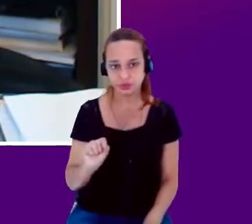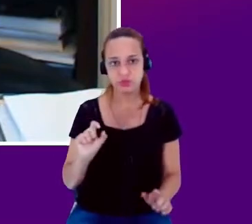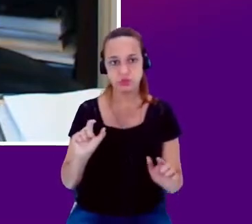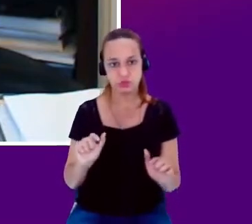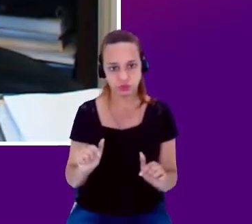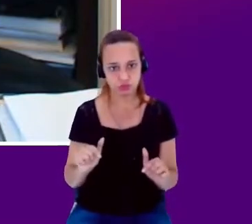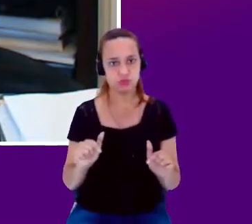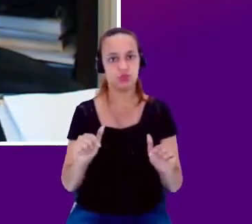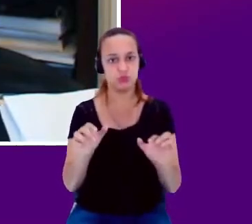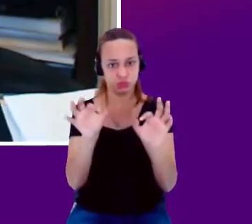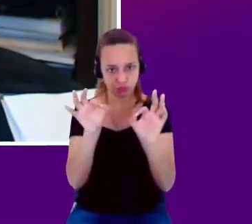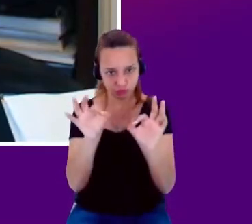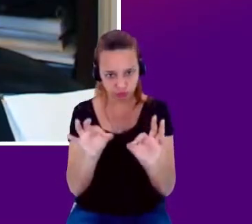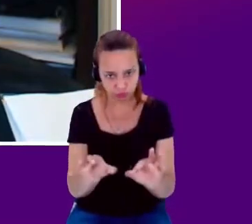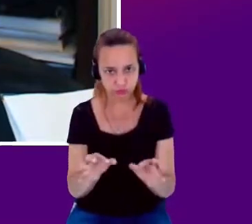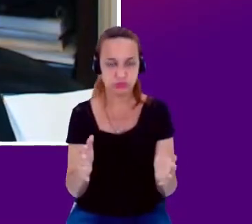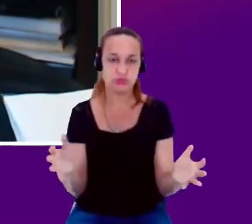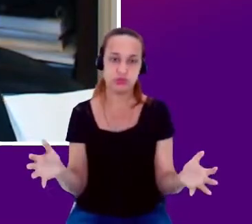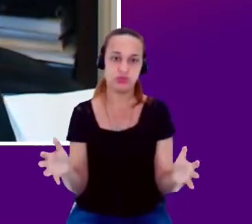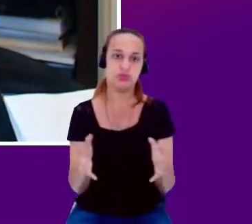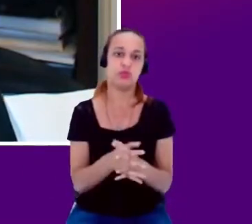protegidos nessa atividade.